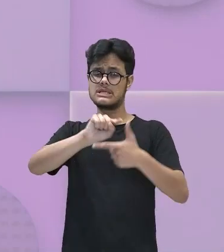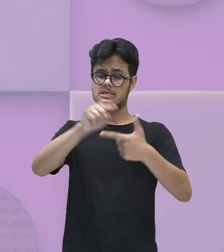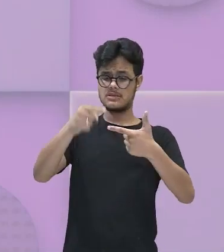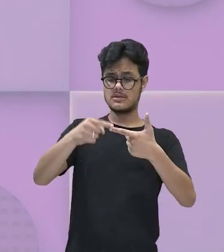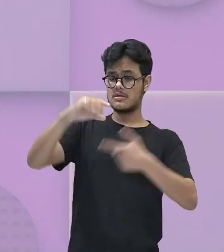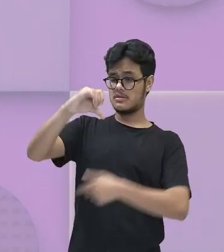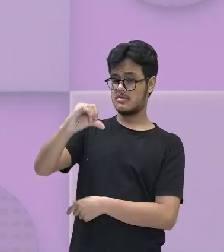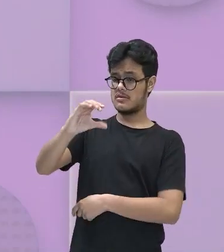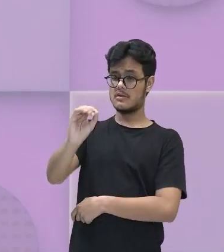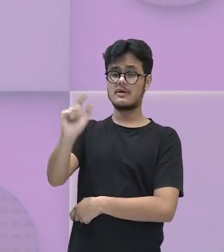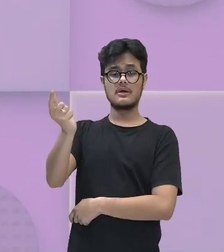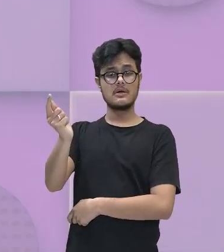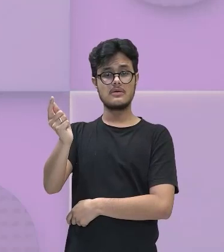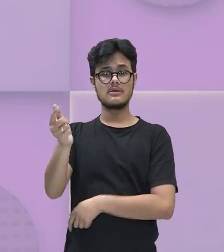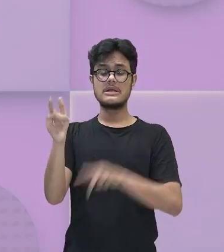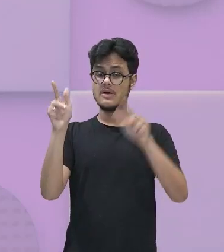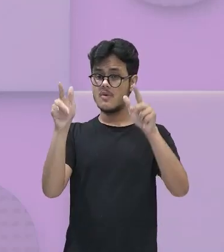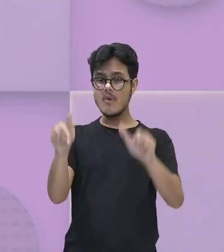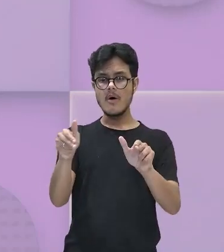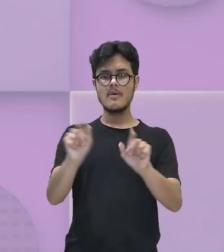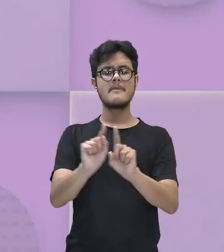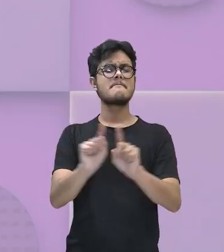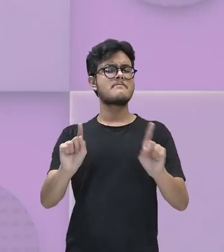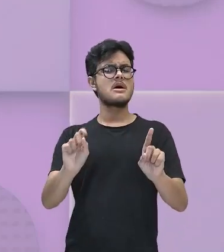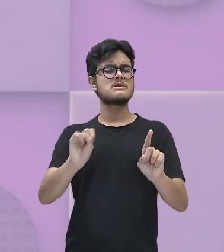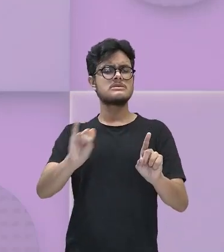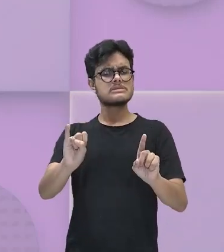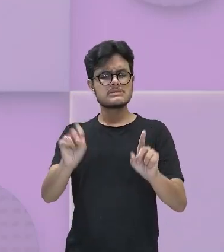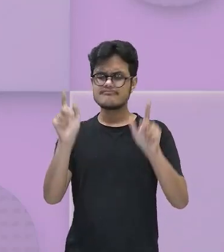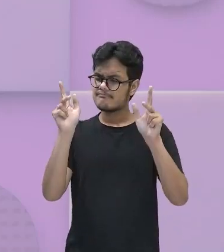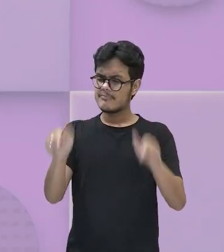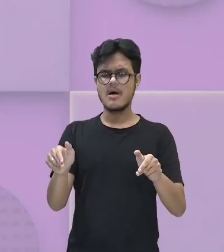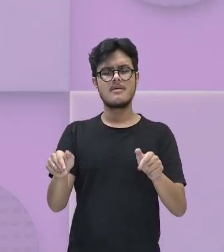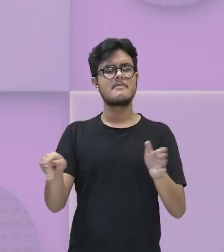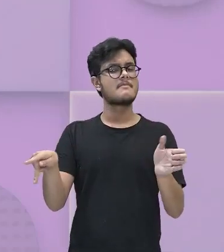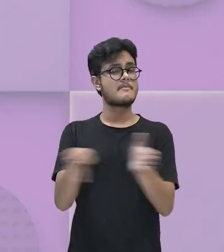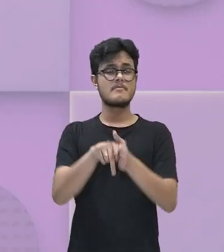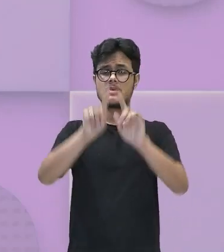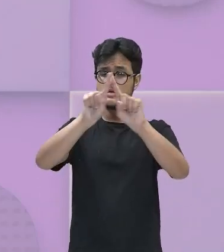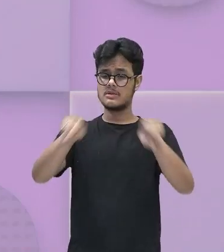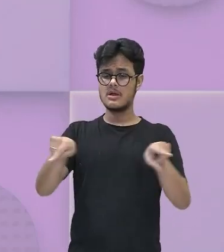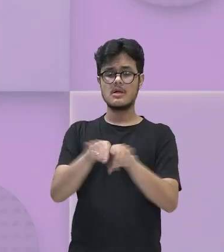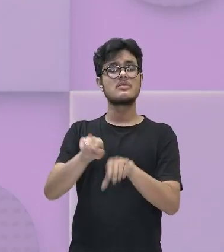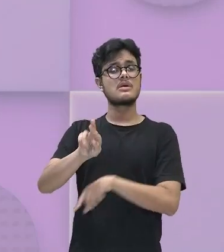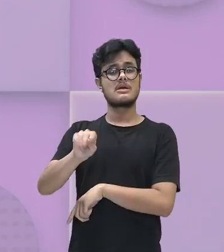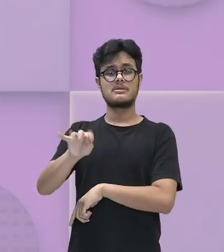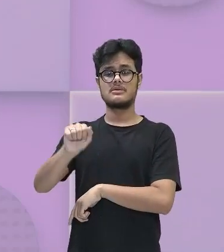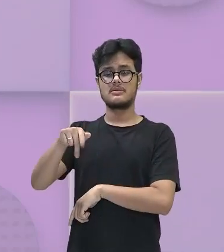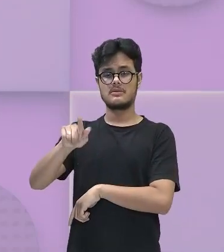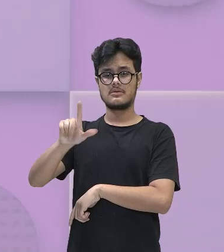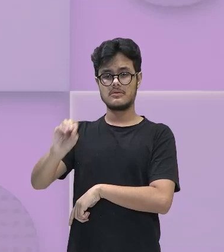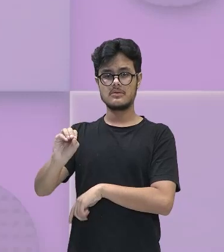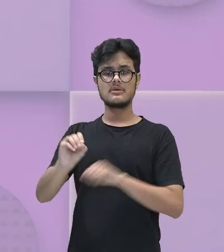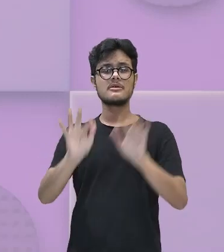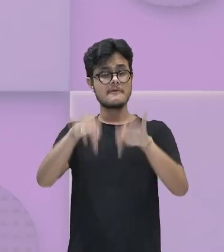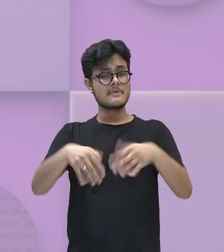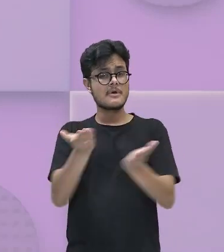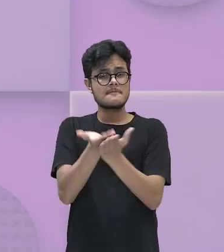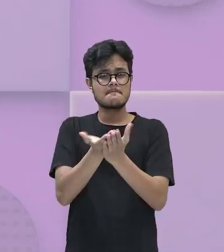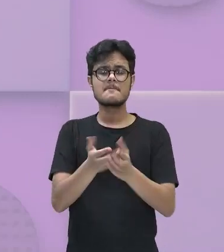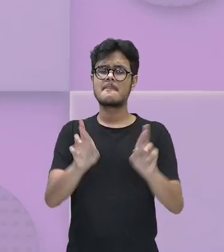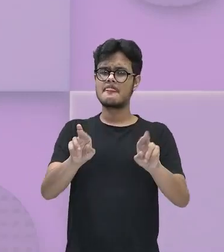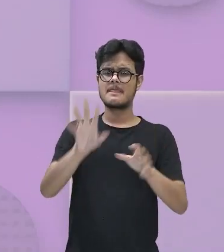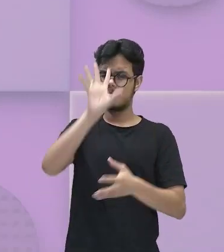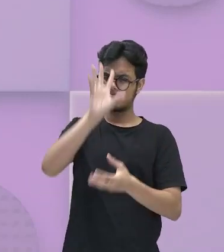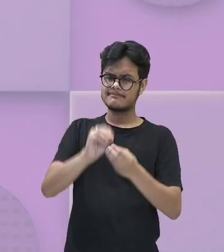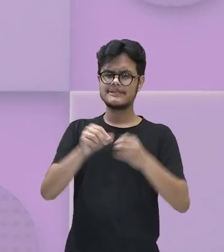essa igualdade. Então, se a gente verificar que existe igualdade, é porque o triângulo é retângulo, tá bom? Então, essa foi a nossa aula. Espero que